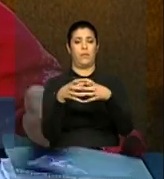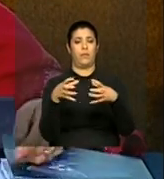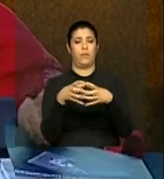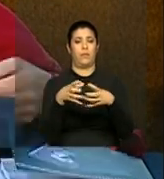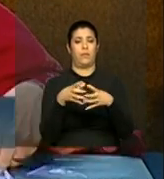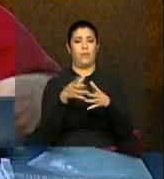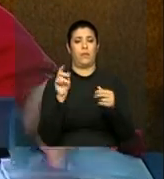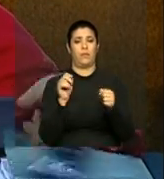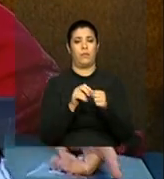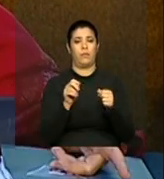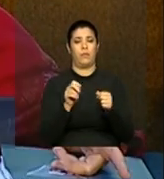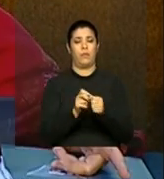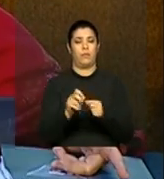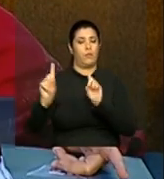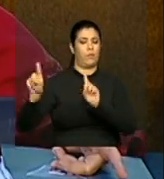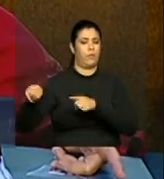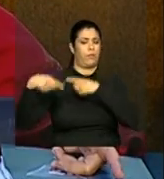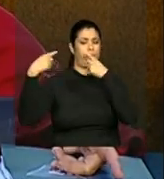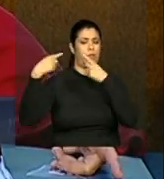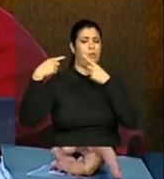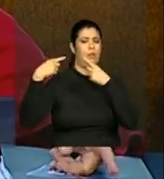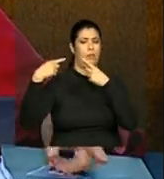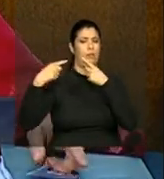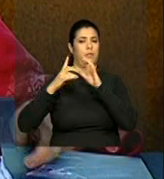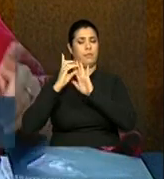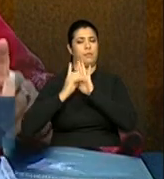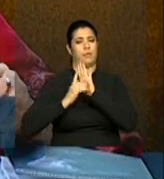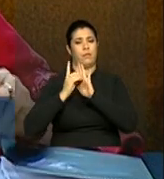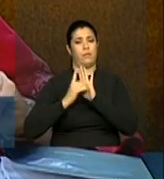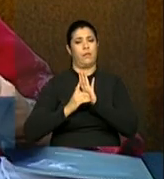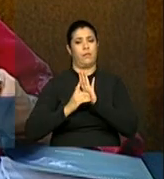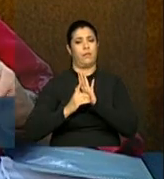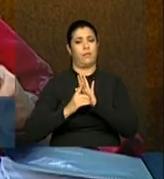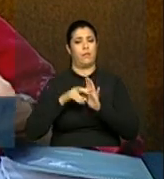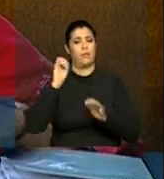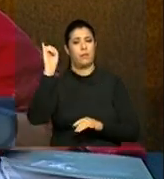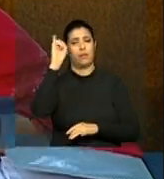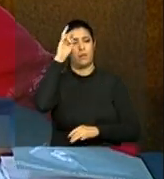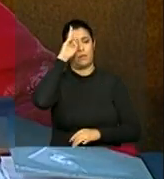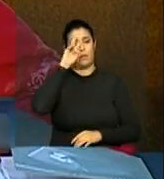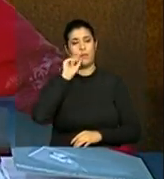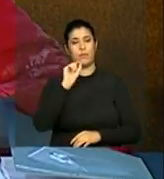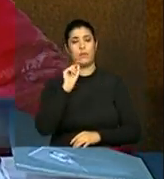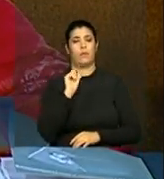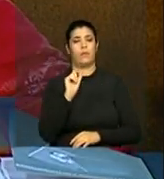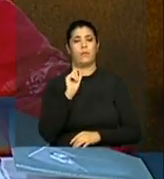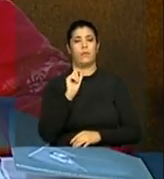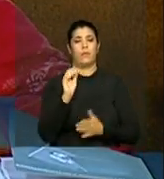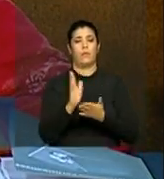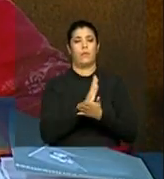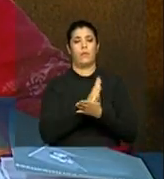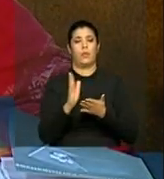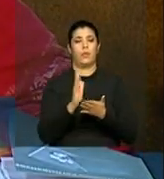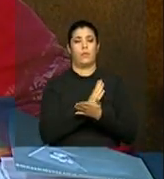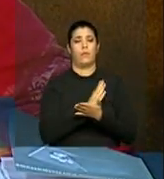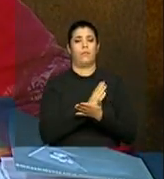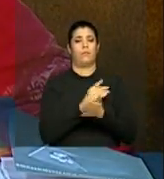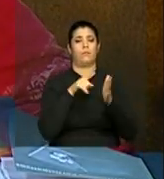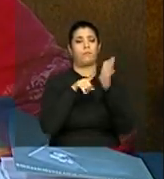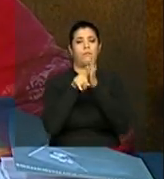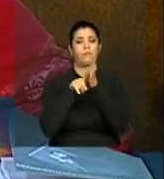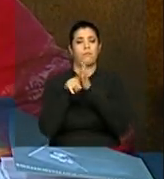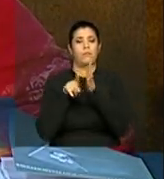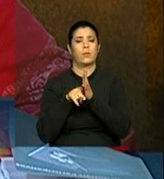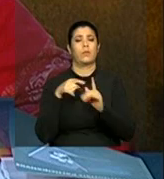hoje faz oposição ao decreto. Então é importante relembrar essas questões, porque a